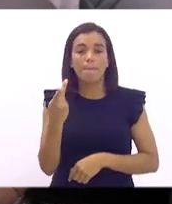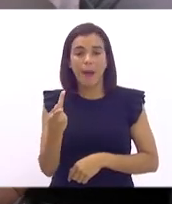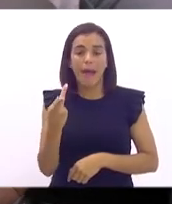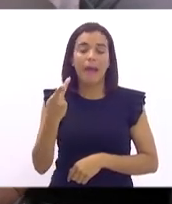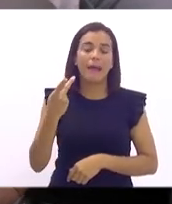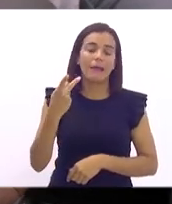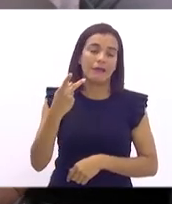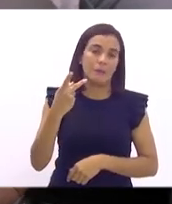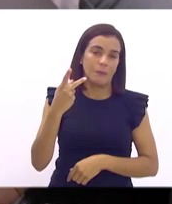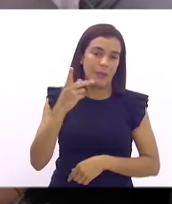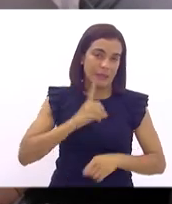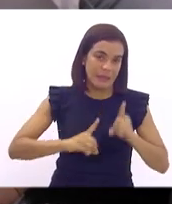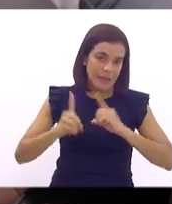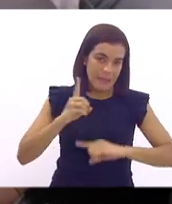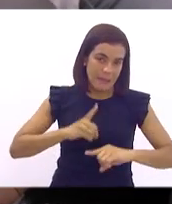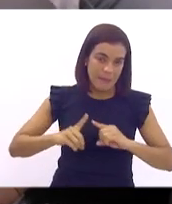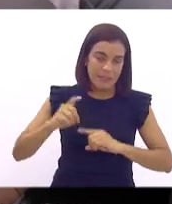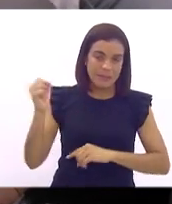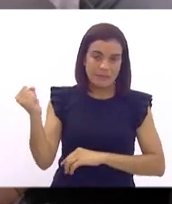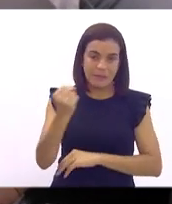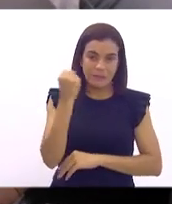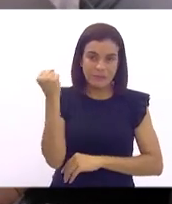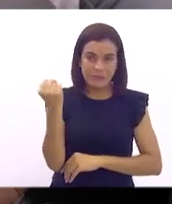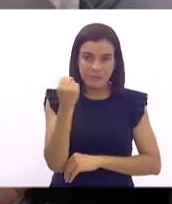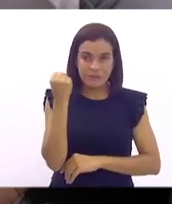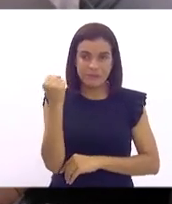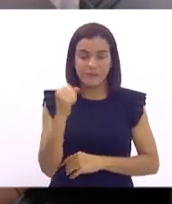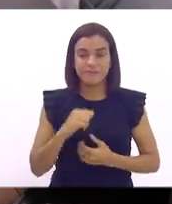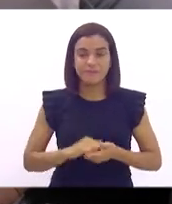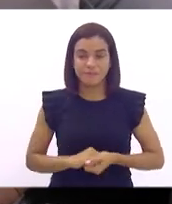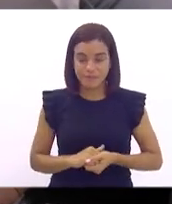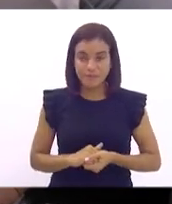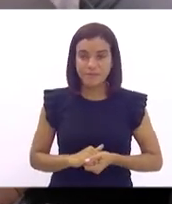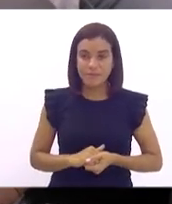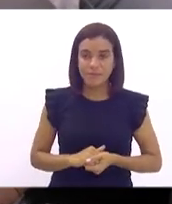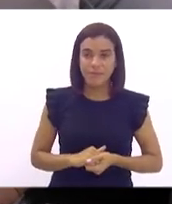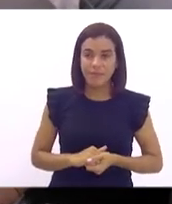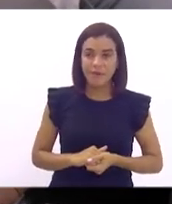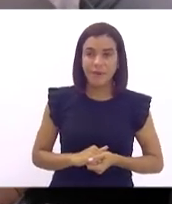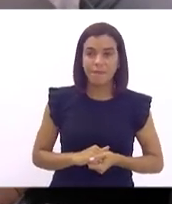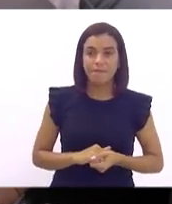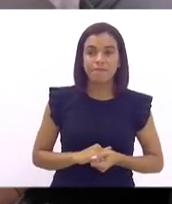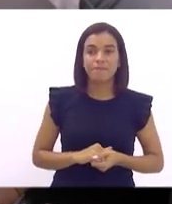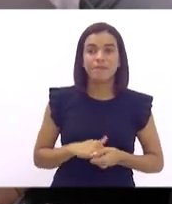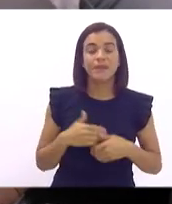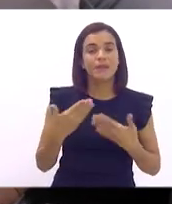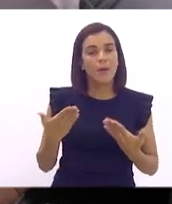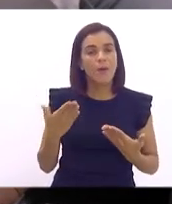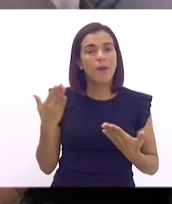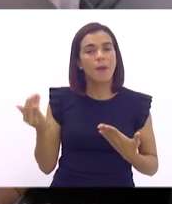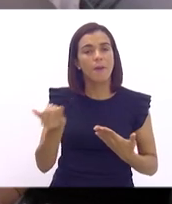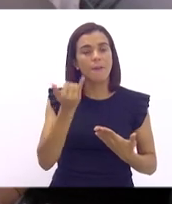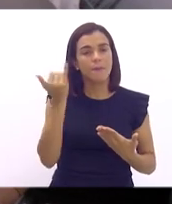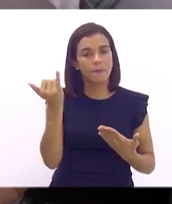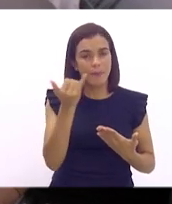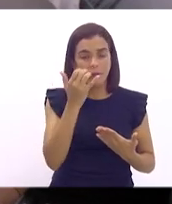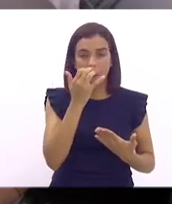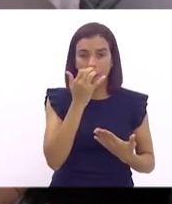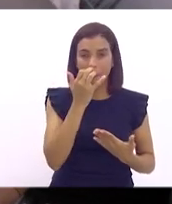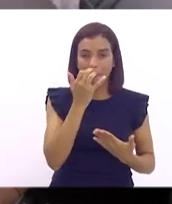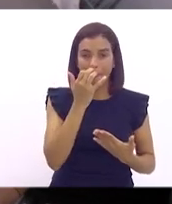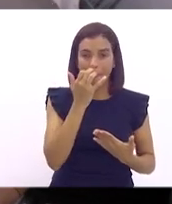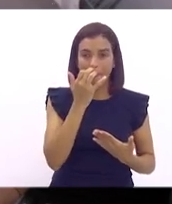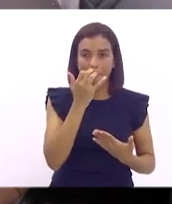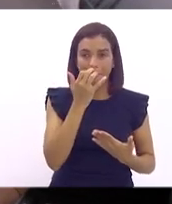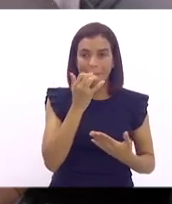grave e ela vem desse ambiente, enfim... Para a gente, para eles é importante, em certa